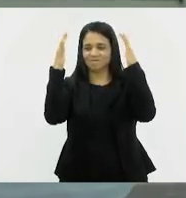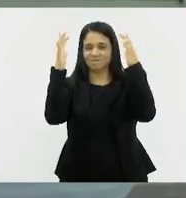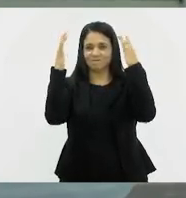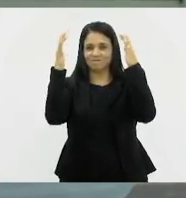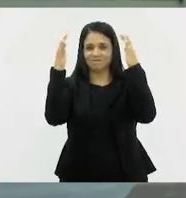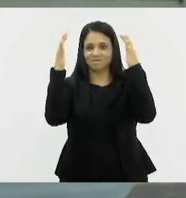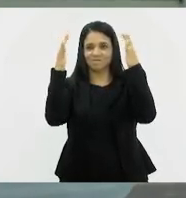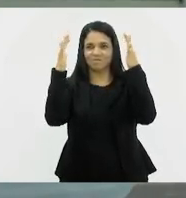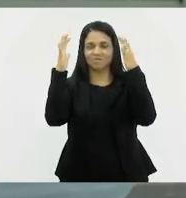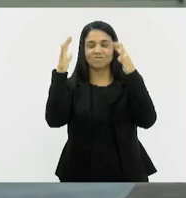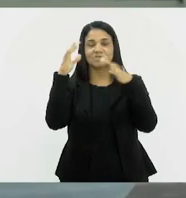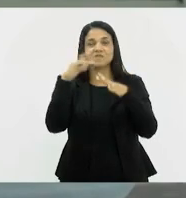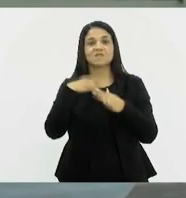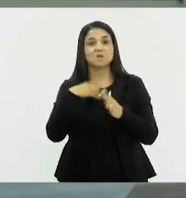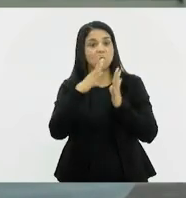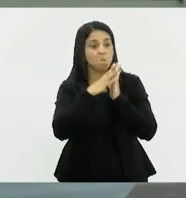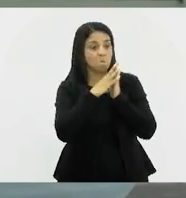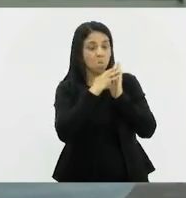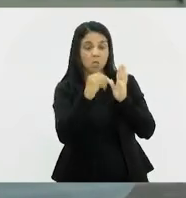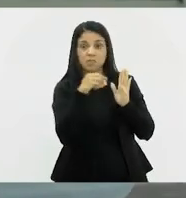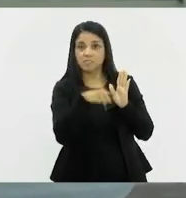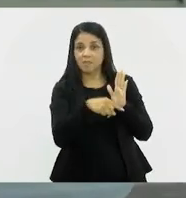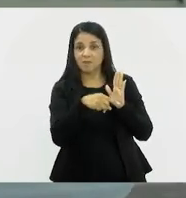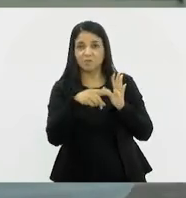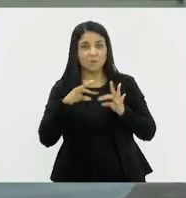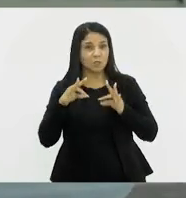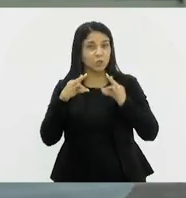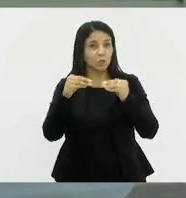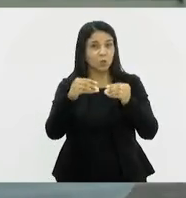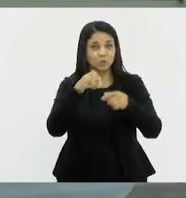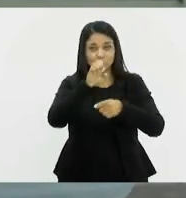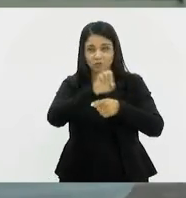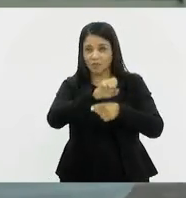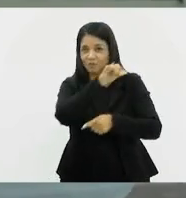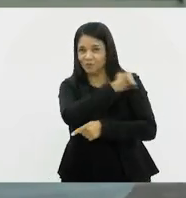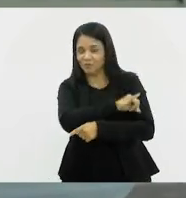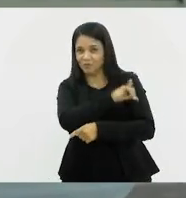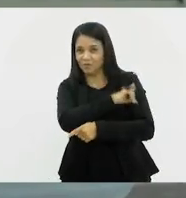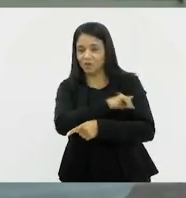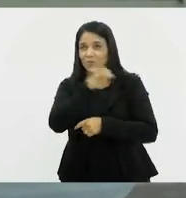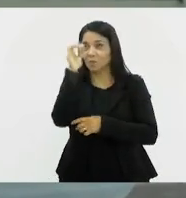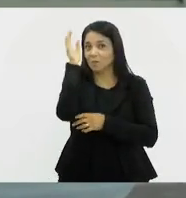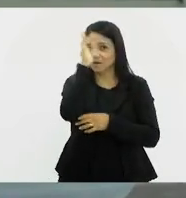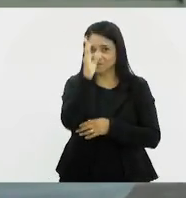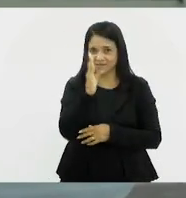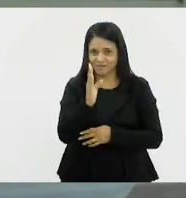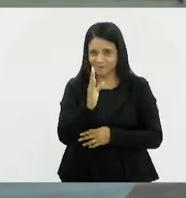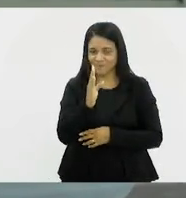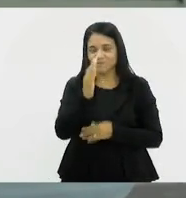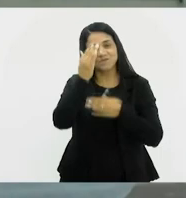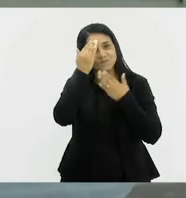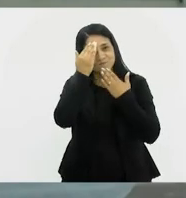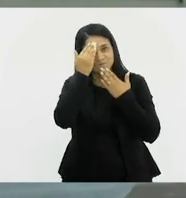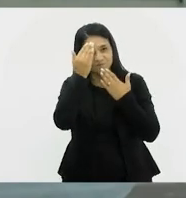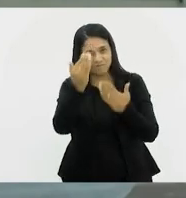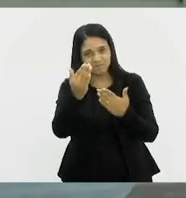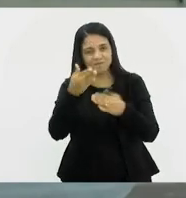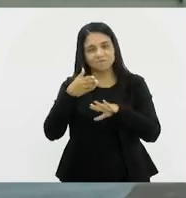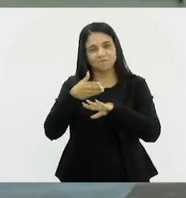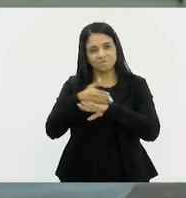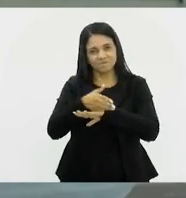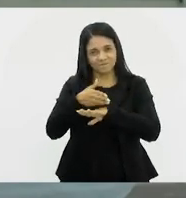Que é um exemplo para todo o estado do Rio de Janeiro e para todo o Brasil. Obrigado pela